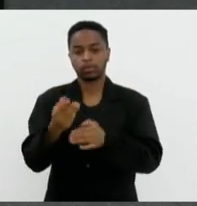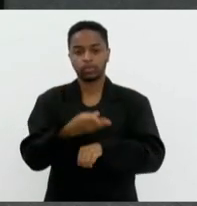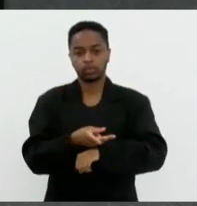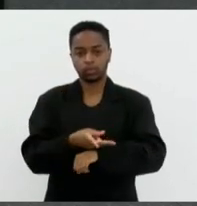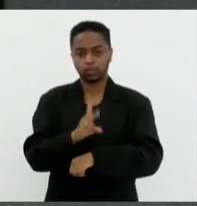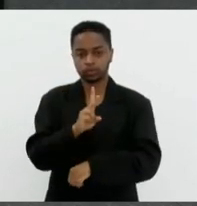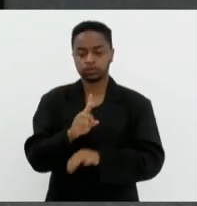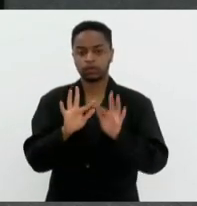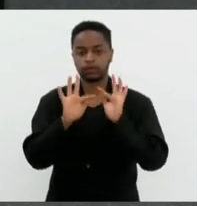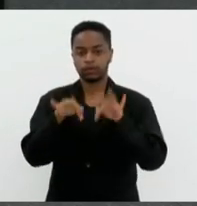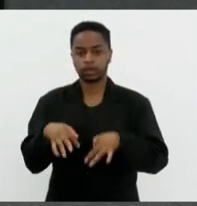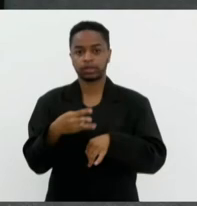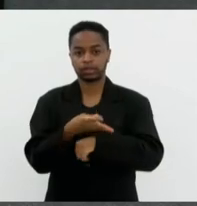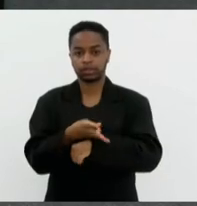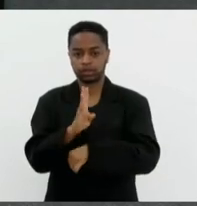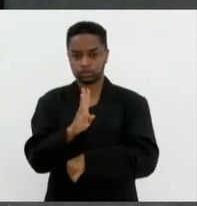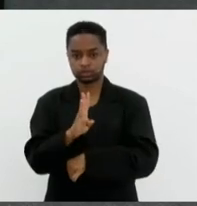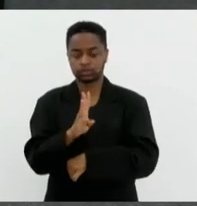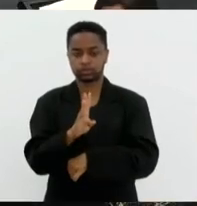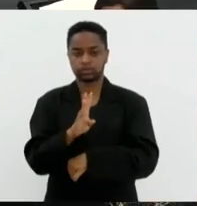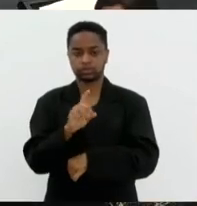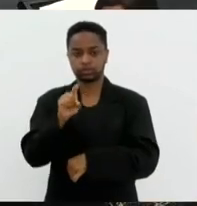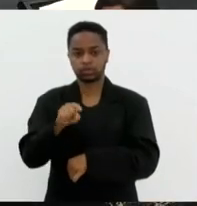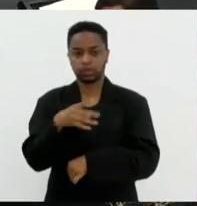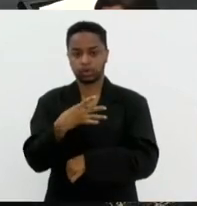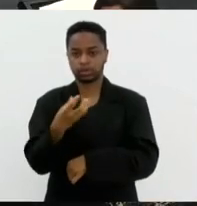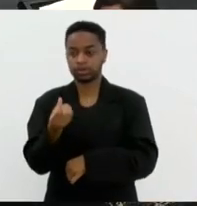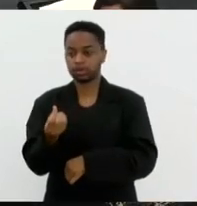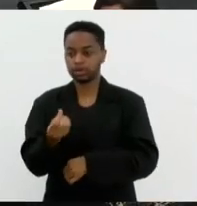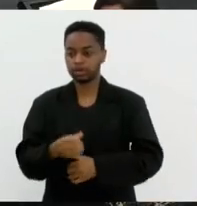encerrada às 15 horas e 46 minutos.